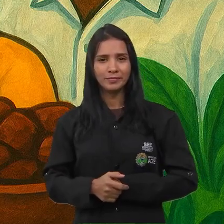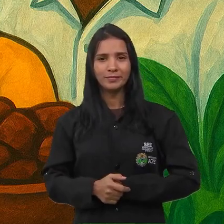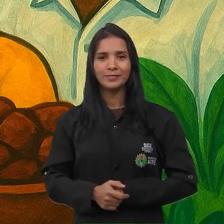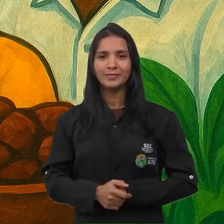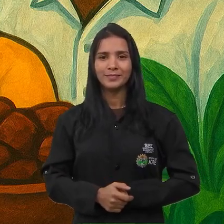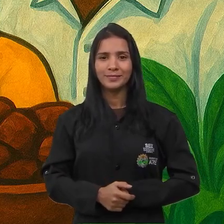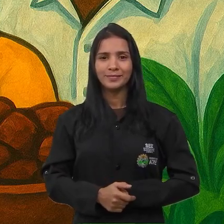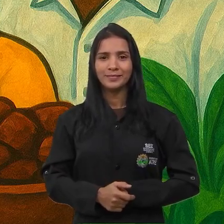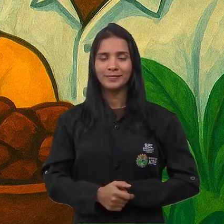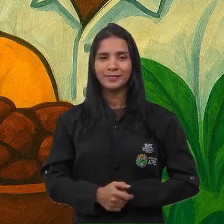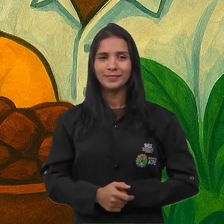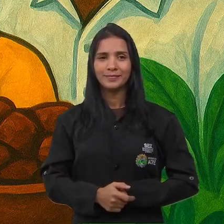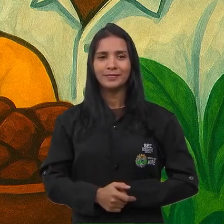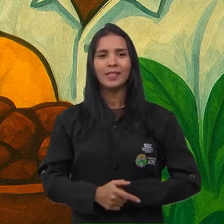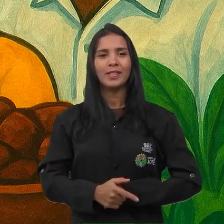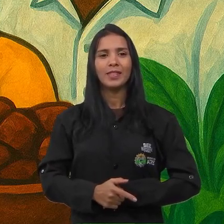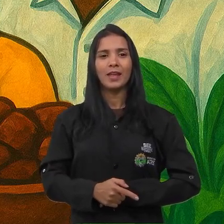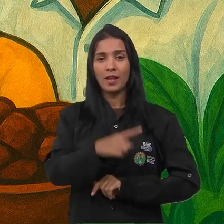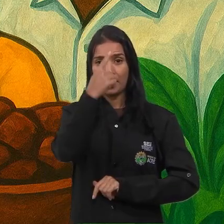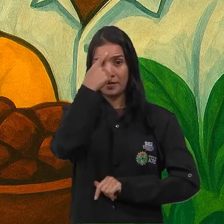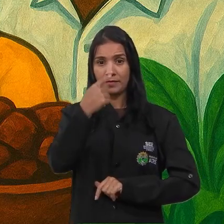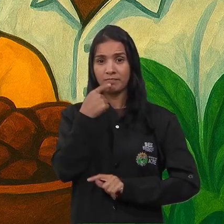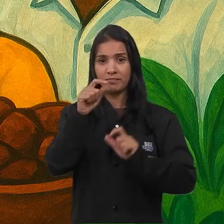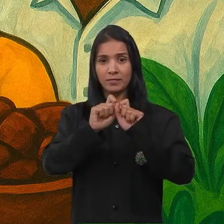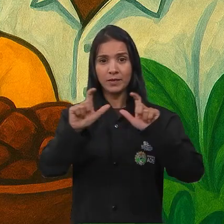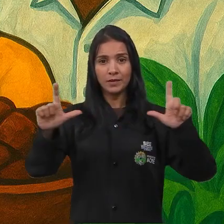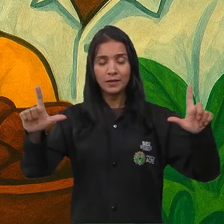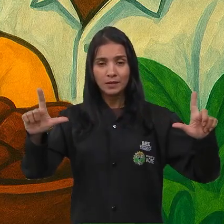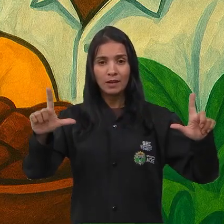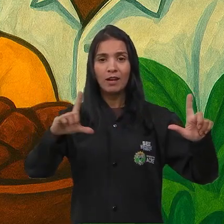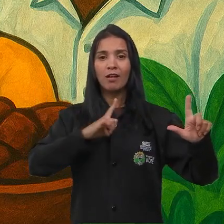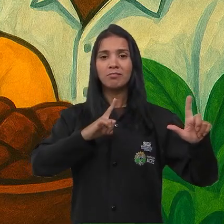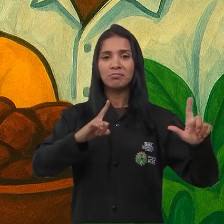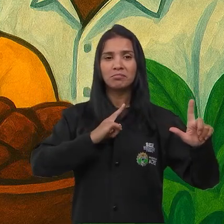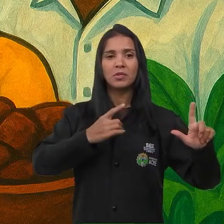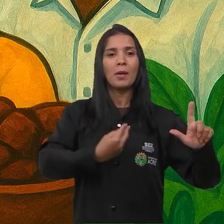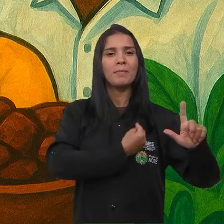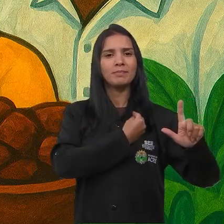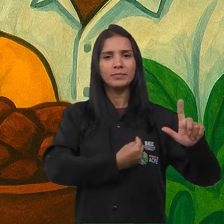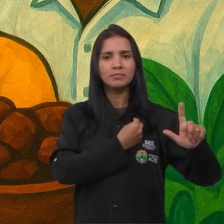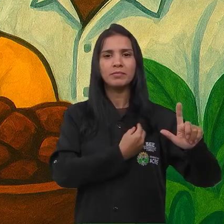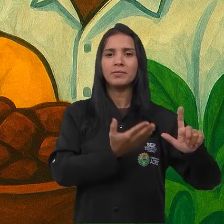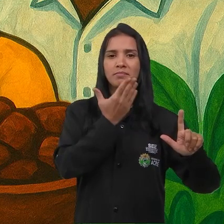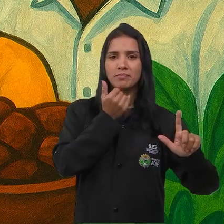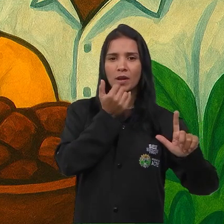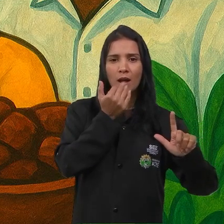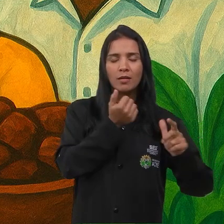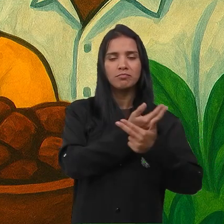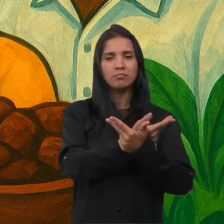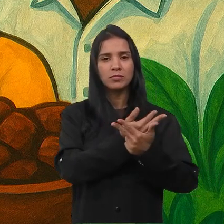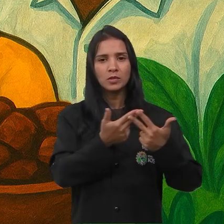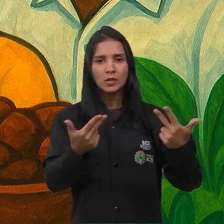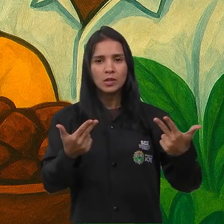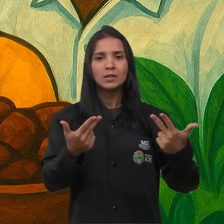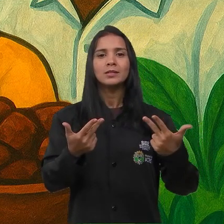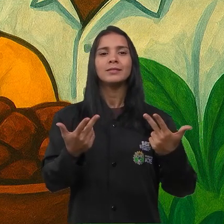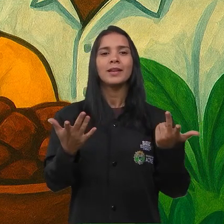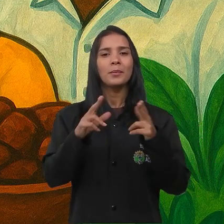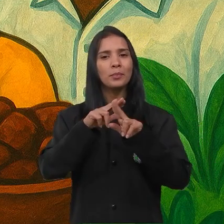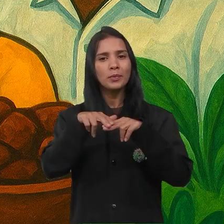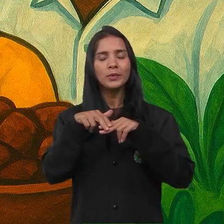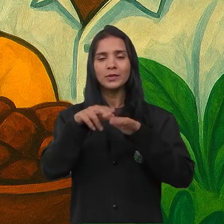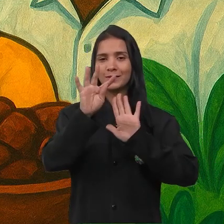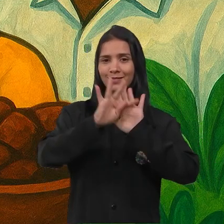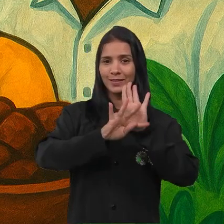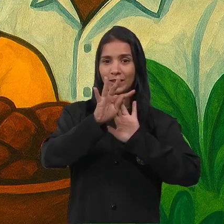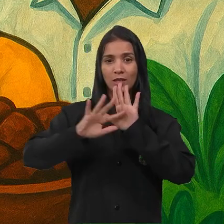só, aqui a gente tem a presença da culinária, conforme vocês vão observar na imagem, e o texto, como eu disse,